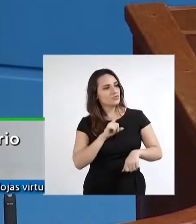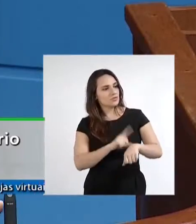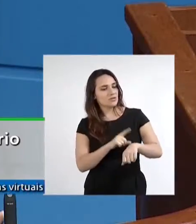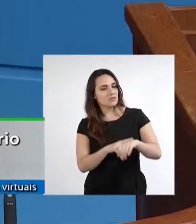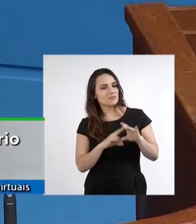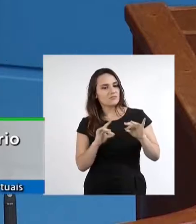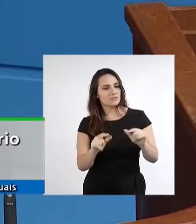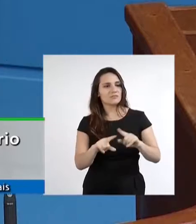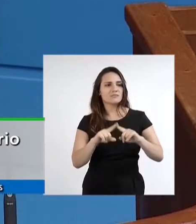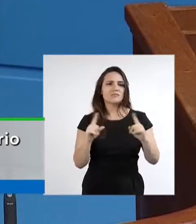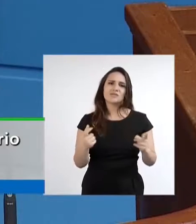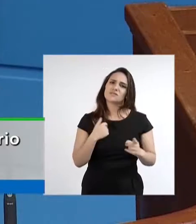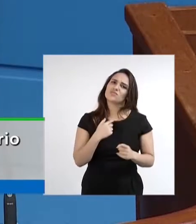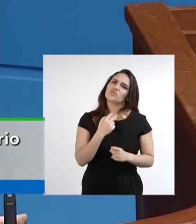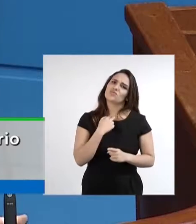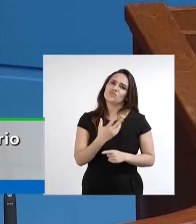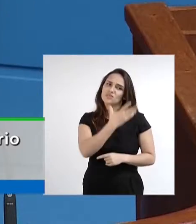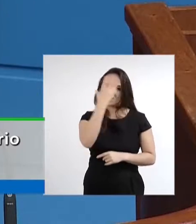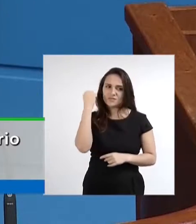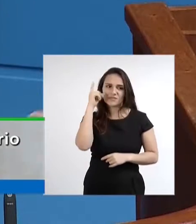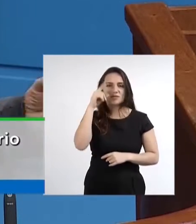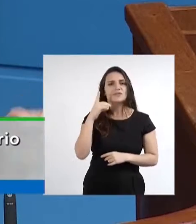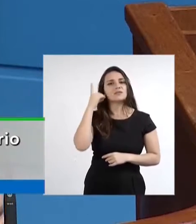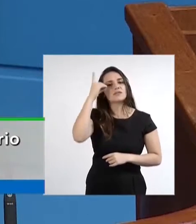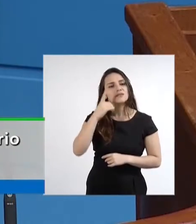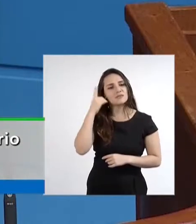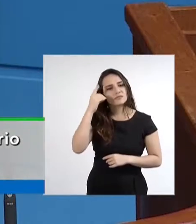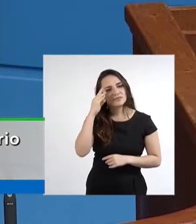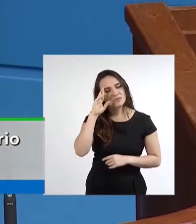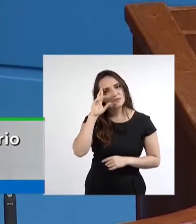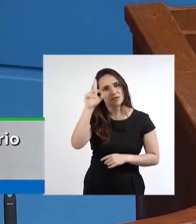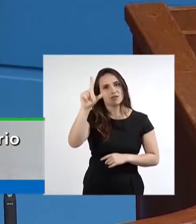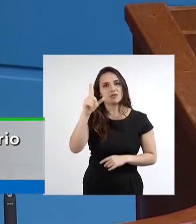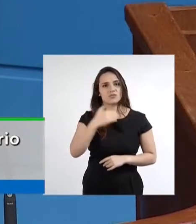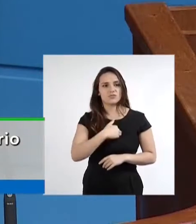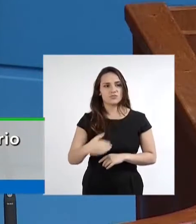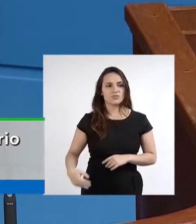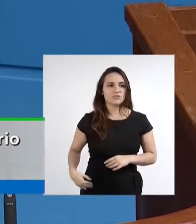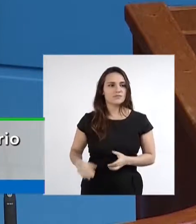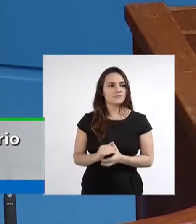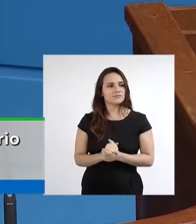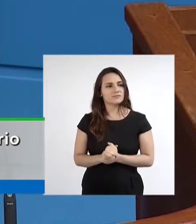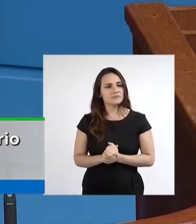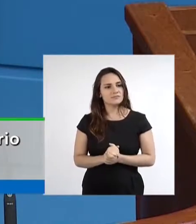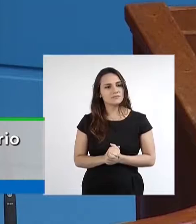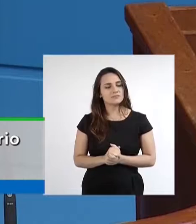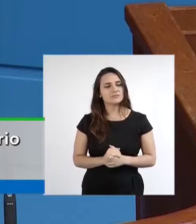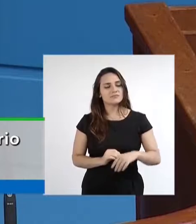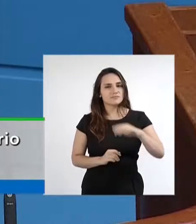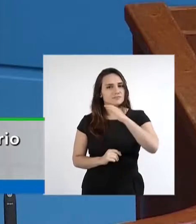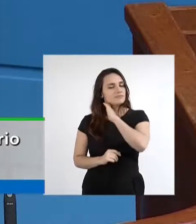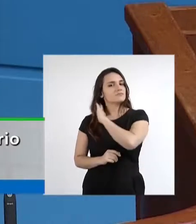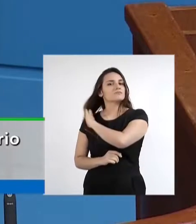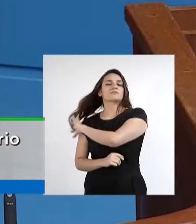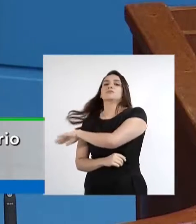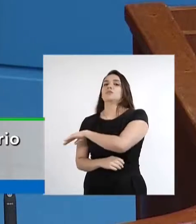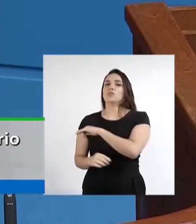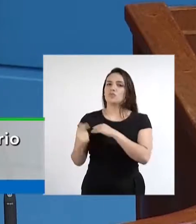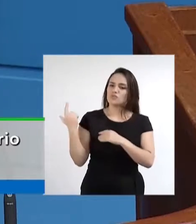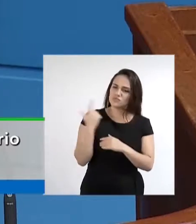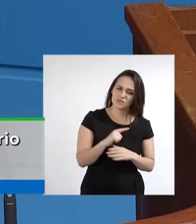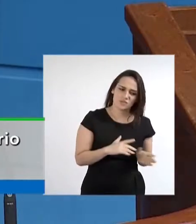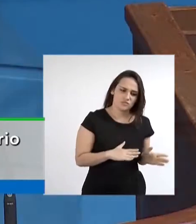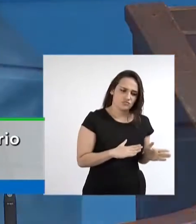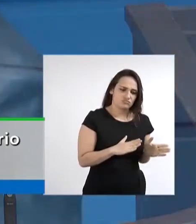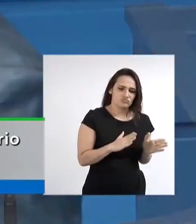eu não poderia deixar de ouvir aqui o nobre deputado, líder do governo, que se está aqui, se passou por onde passou,